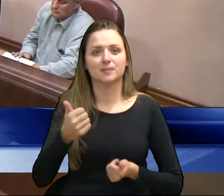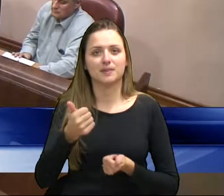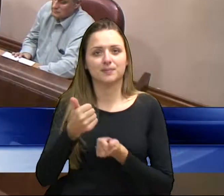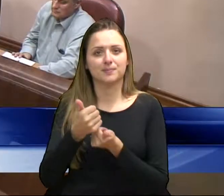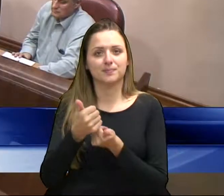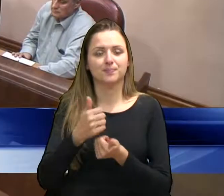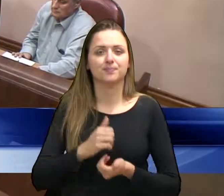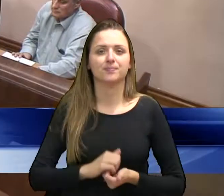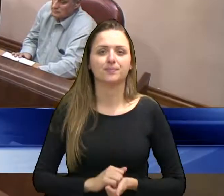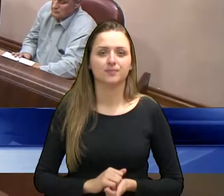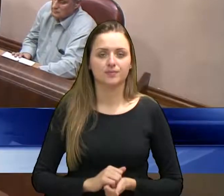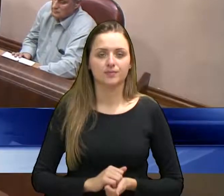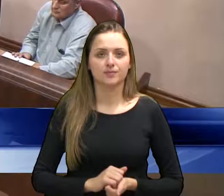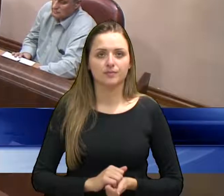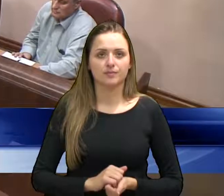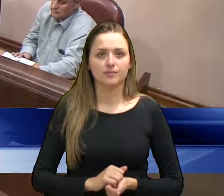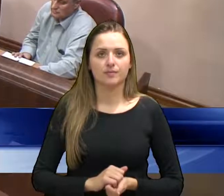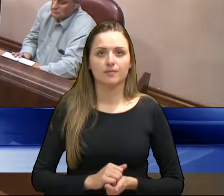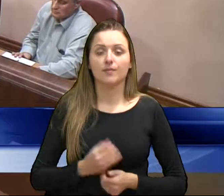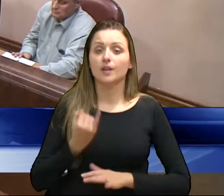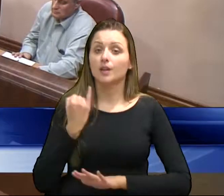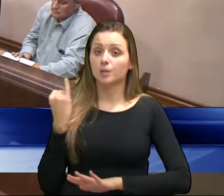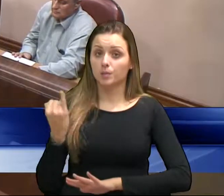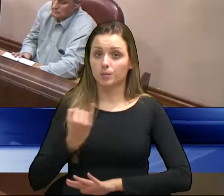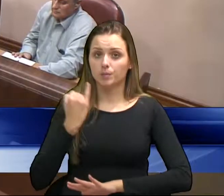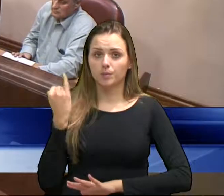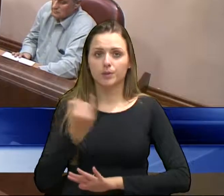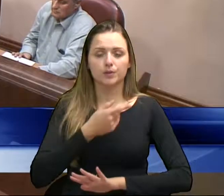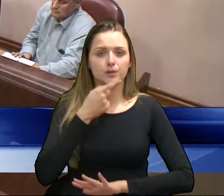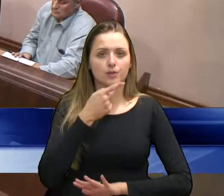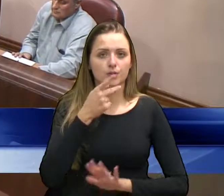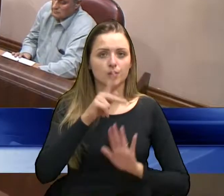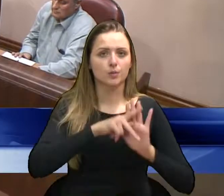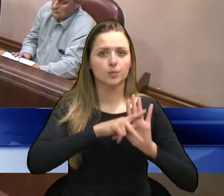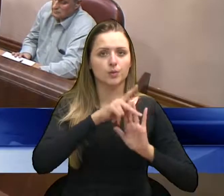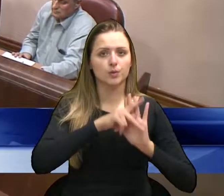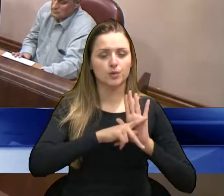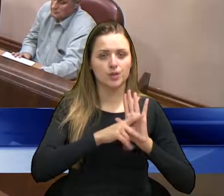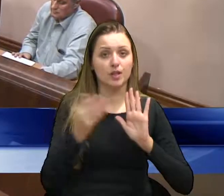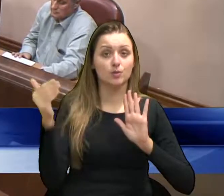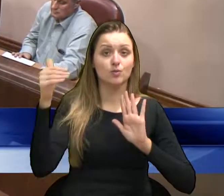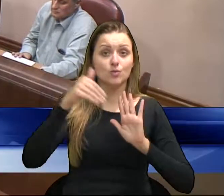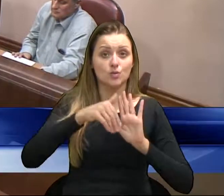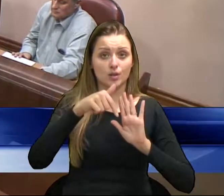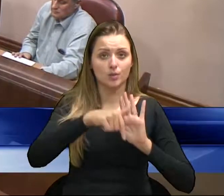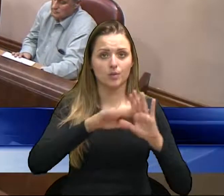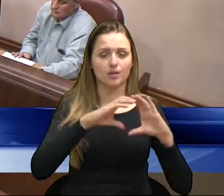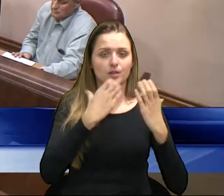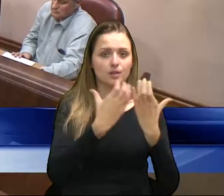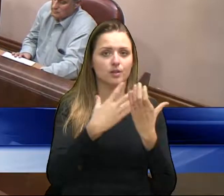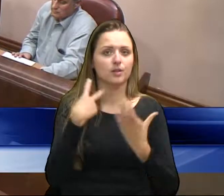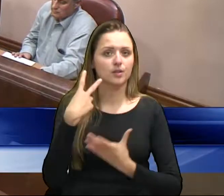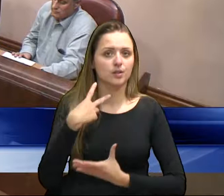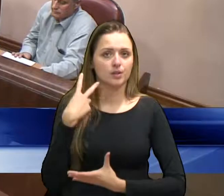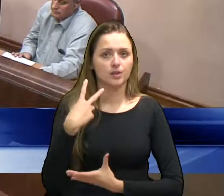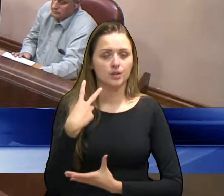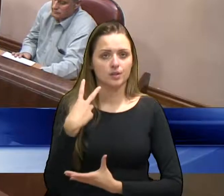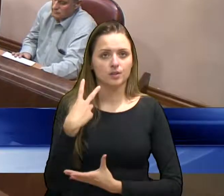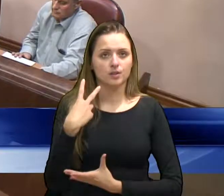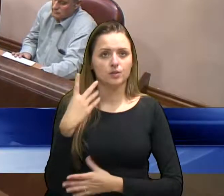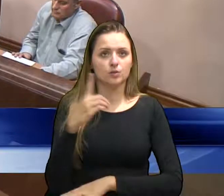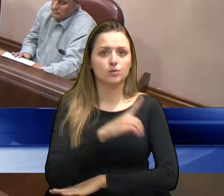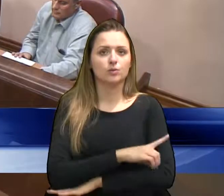nós. Importa ressaltar que o projeto deu entrada nesta Casa Legislativa no